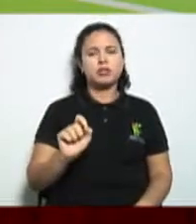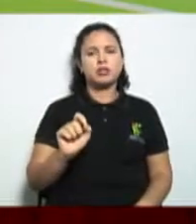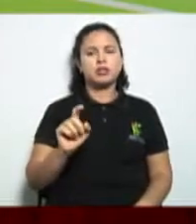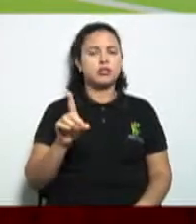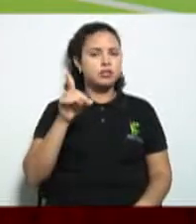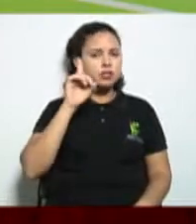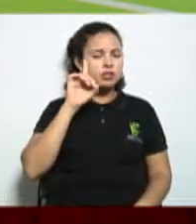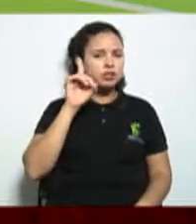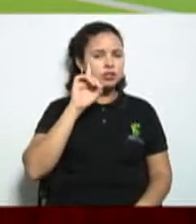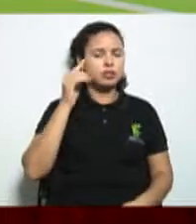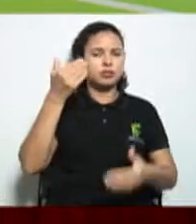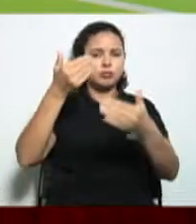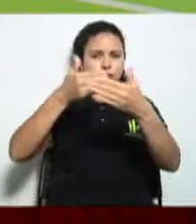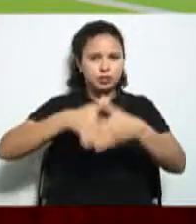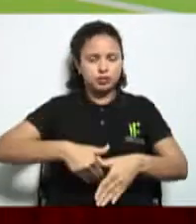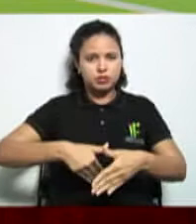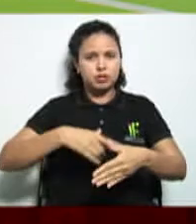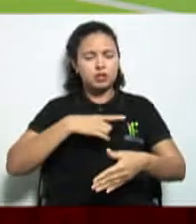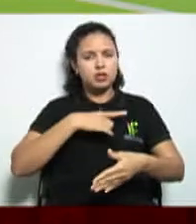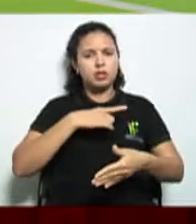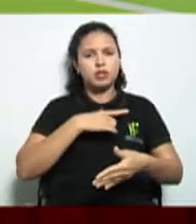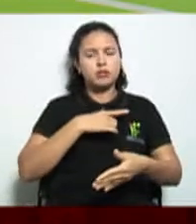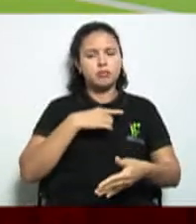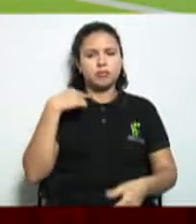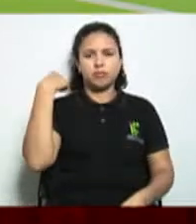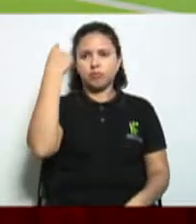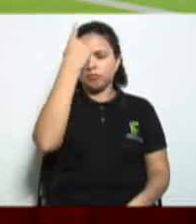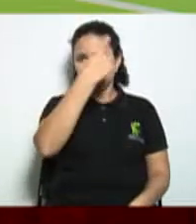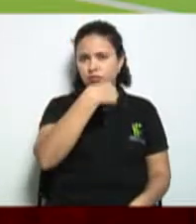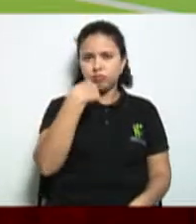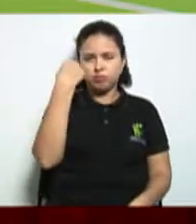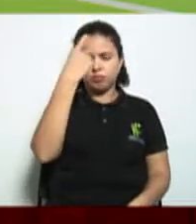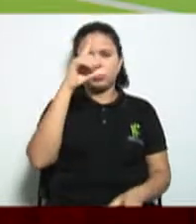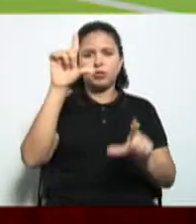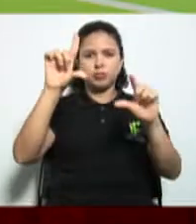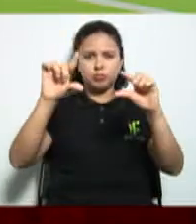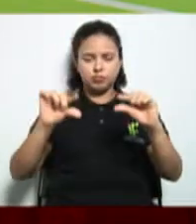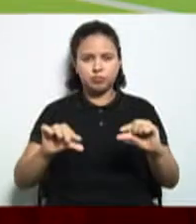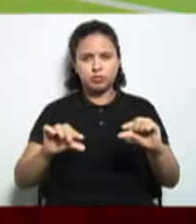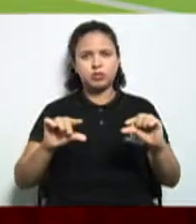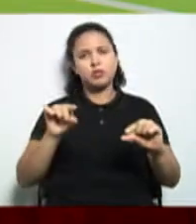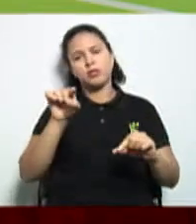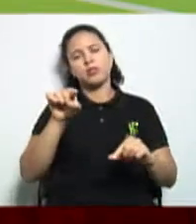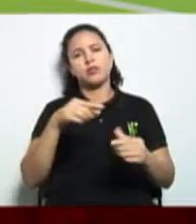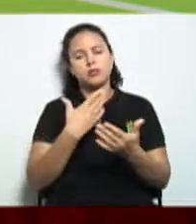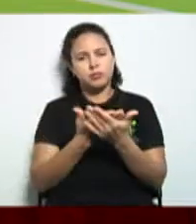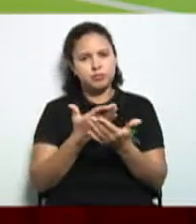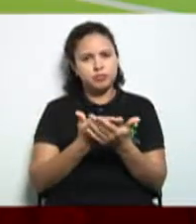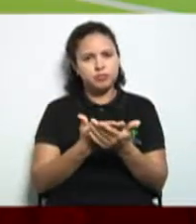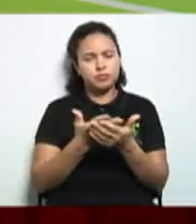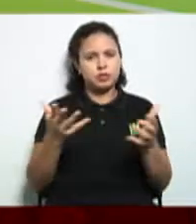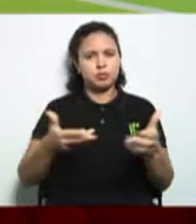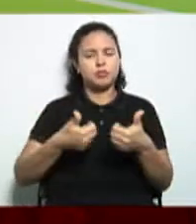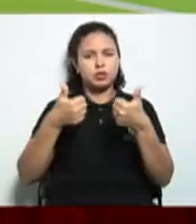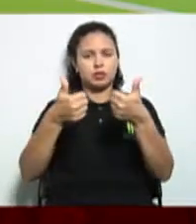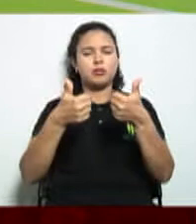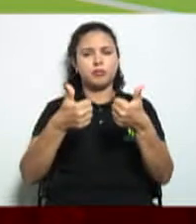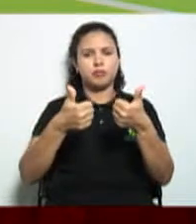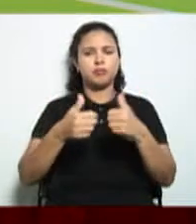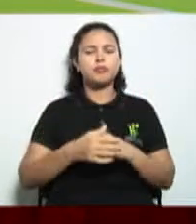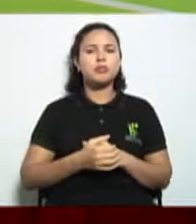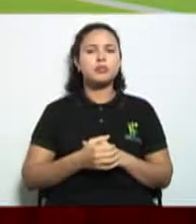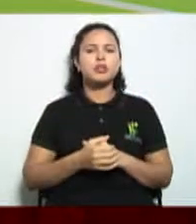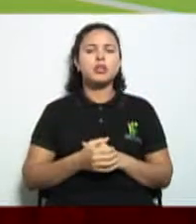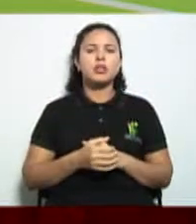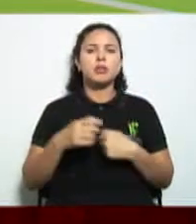prova, ter a redução da carga horária para que vocês possam se preparar melhor para as avaliações. Mas, para isso, você tem que apresentar